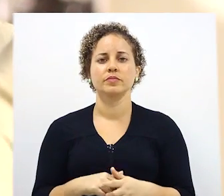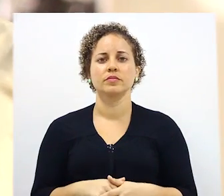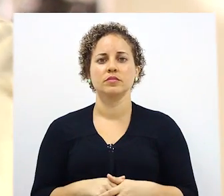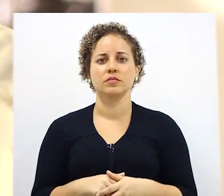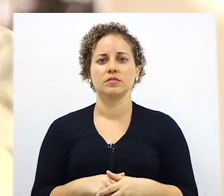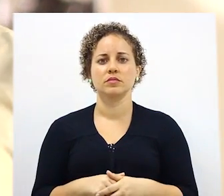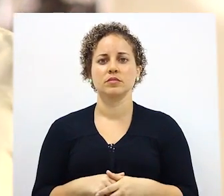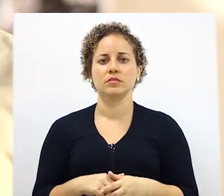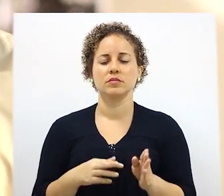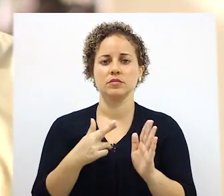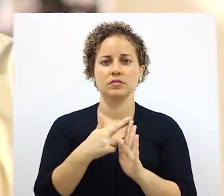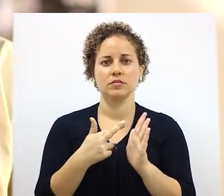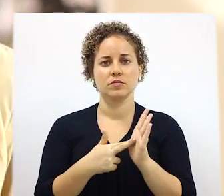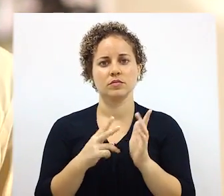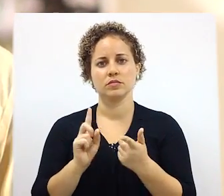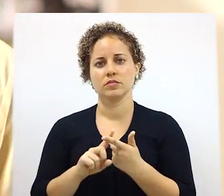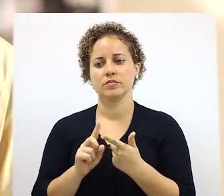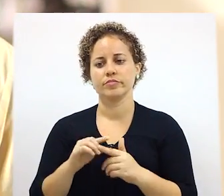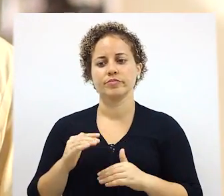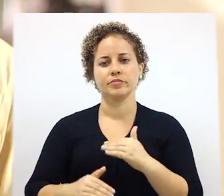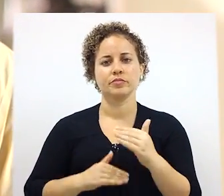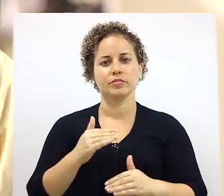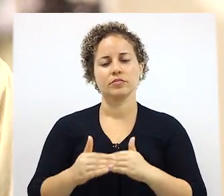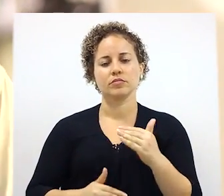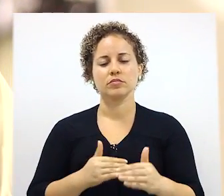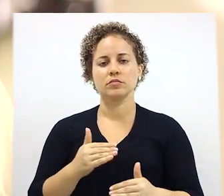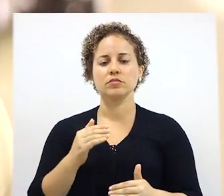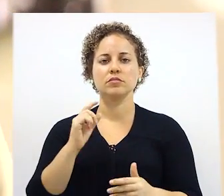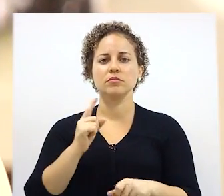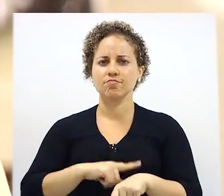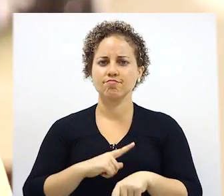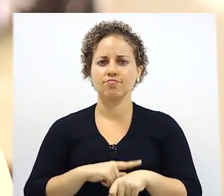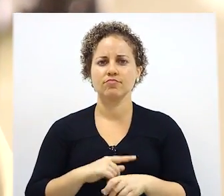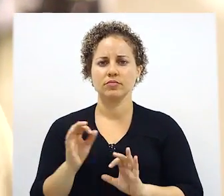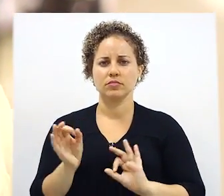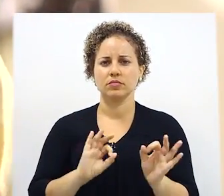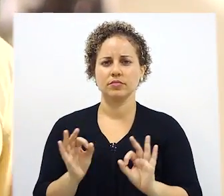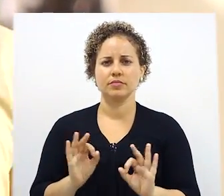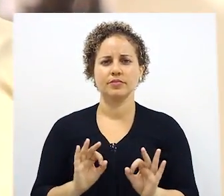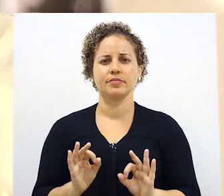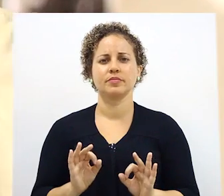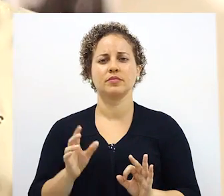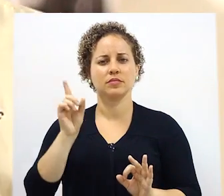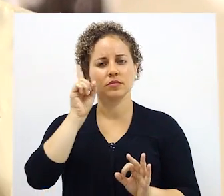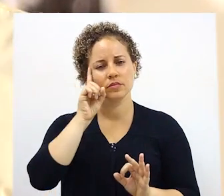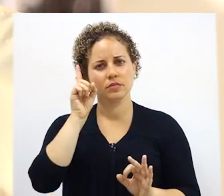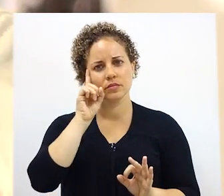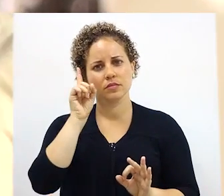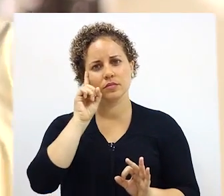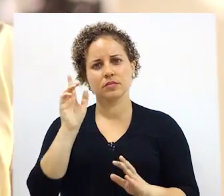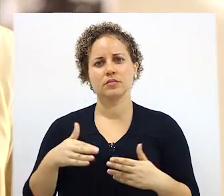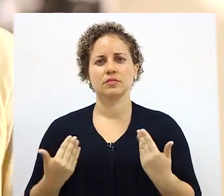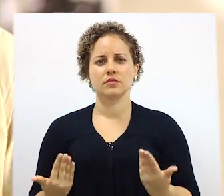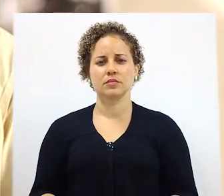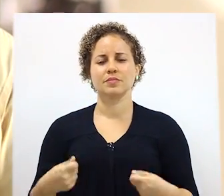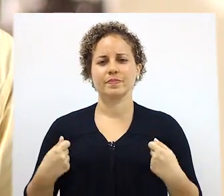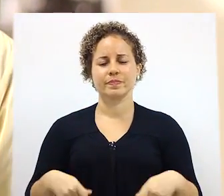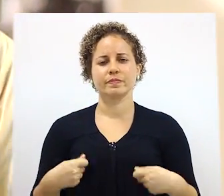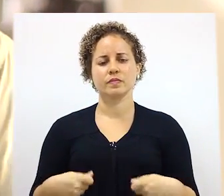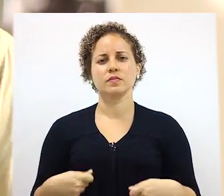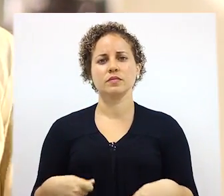para ele. E ao longo do tempo, né, a gente vai mantendo essa estrutura, né, diariamente. Então a gente precisa